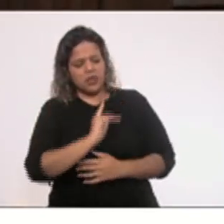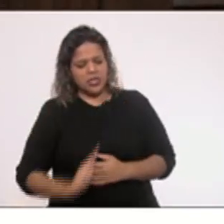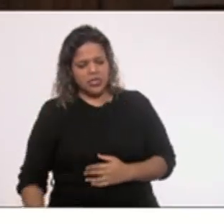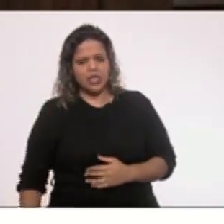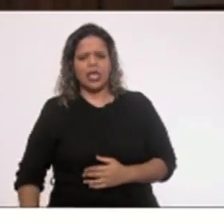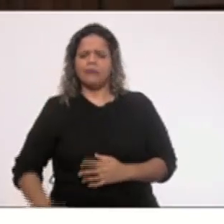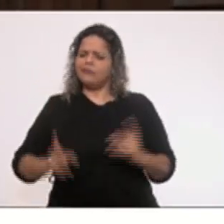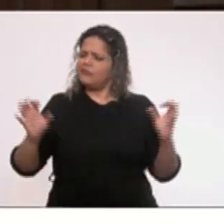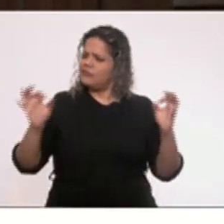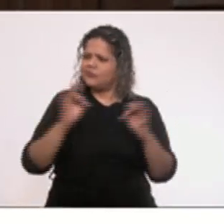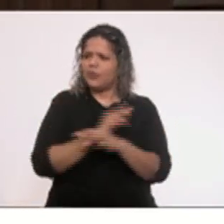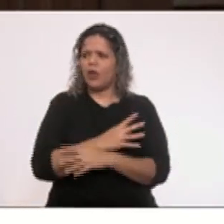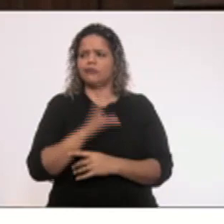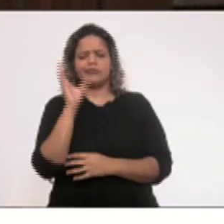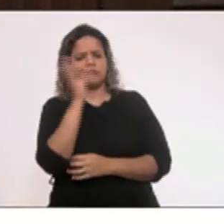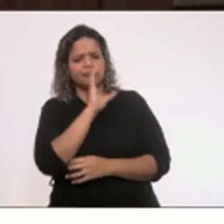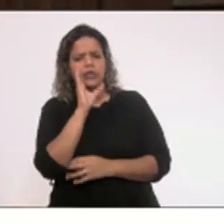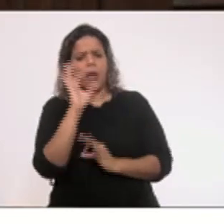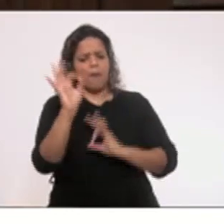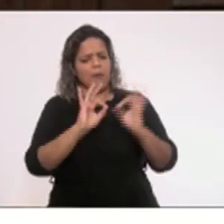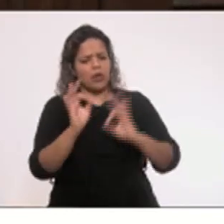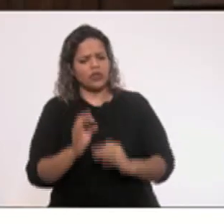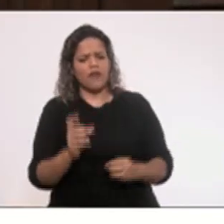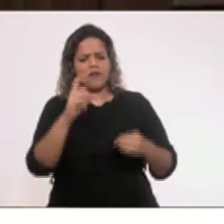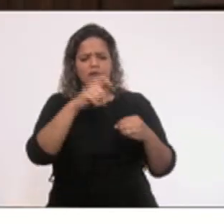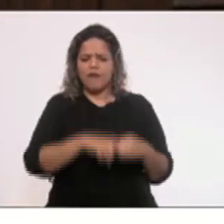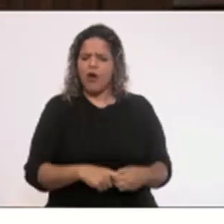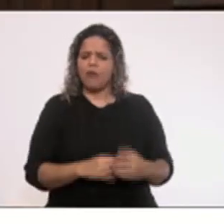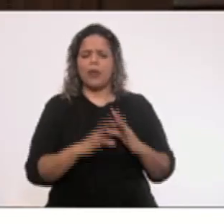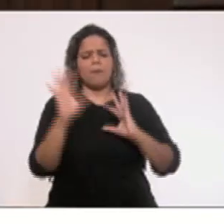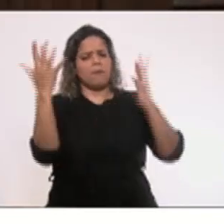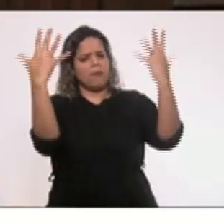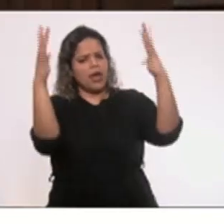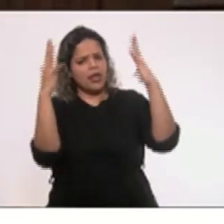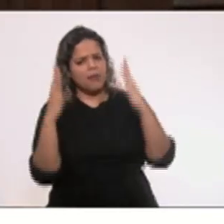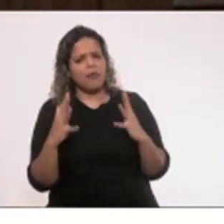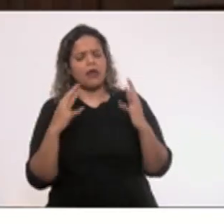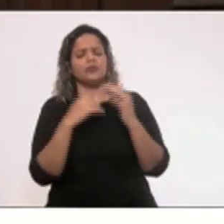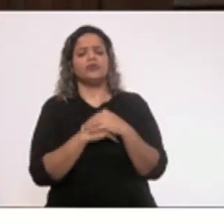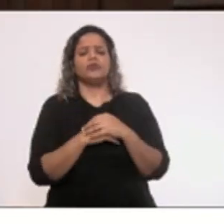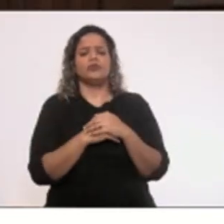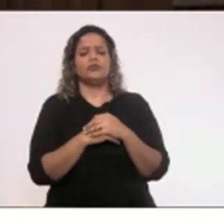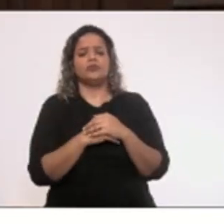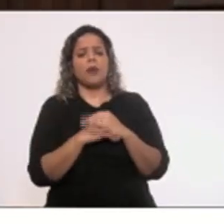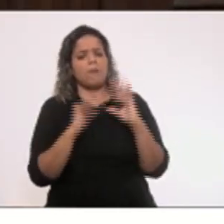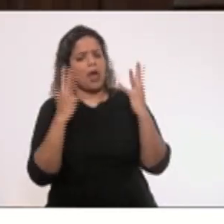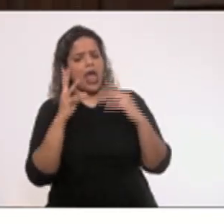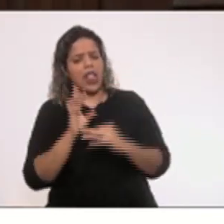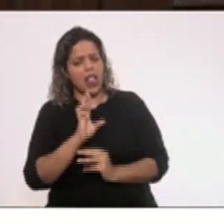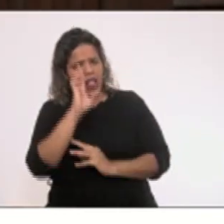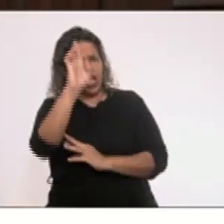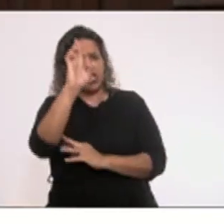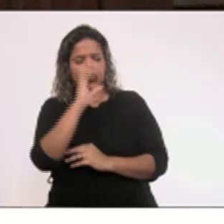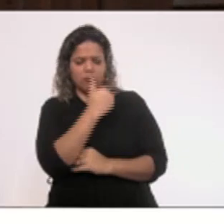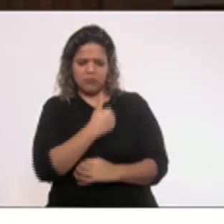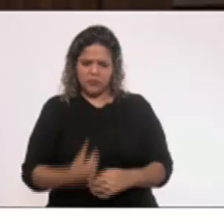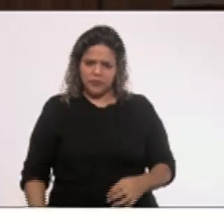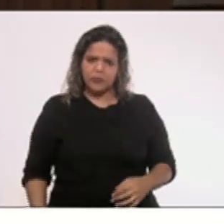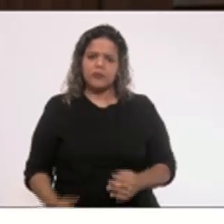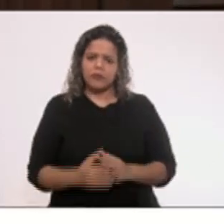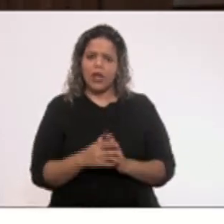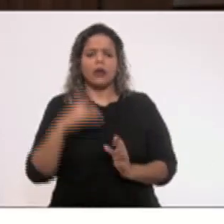de pronto, rapidamente, trouxe o projeto de volta à pauta, parabéns ao líder do governo,